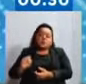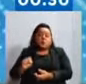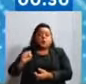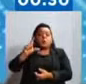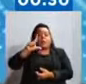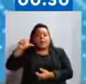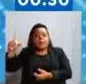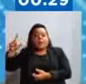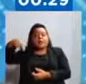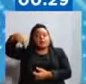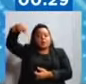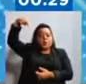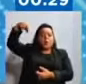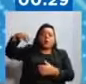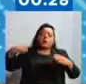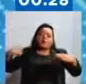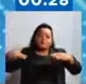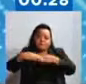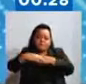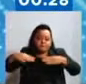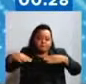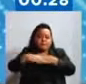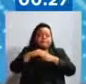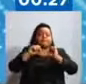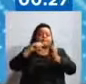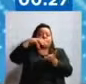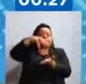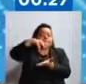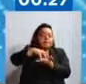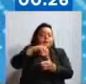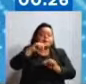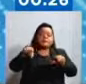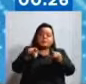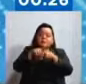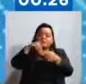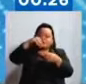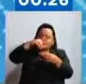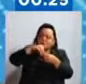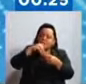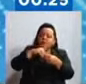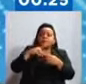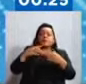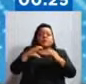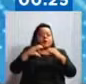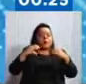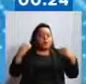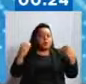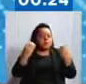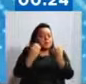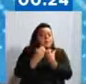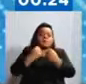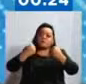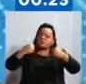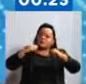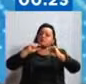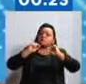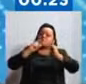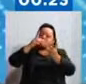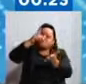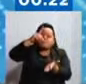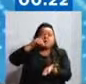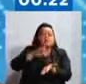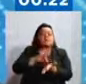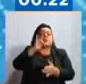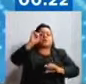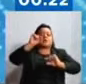norte, no centro, nos distritos, nas comunidades onde precisa. As creches, sim, são prioridades do nosso